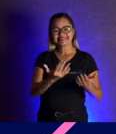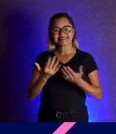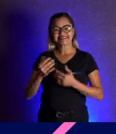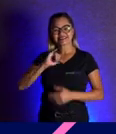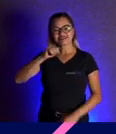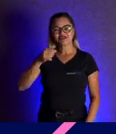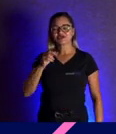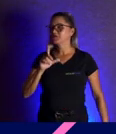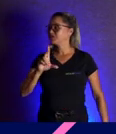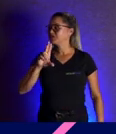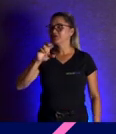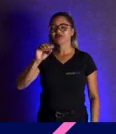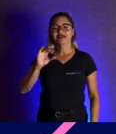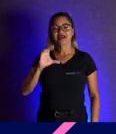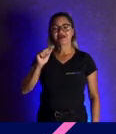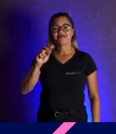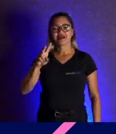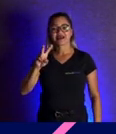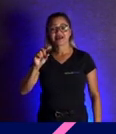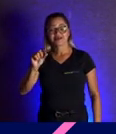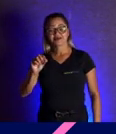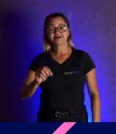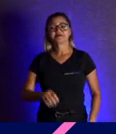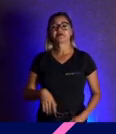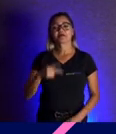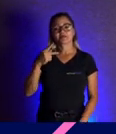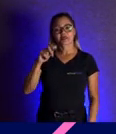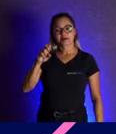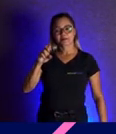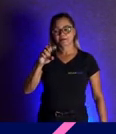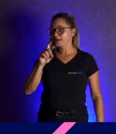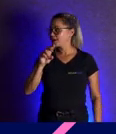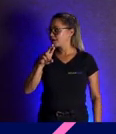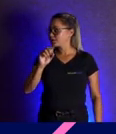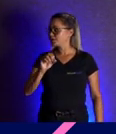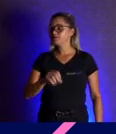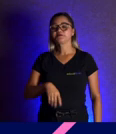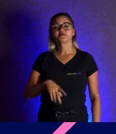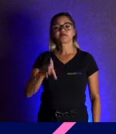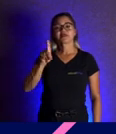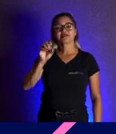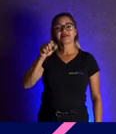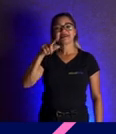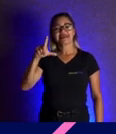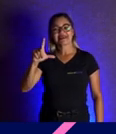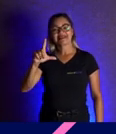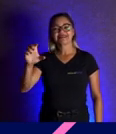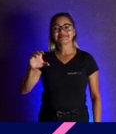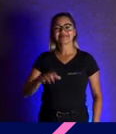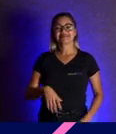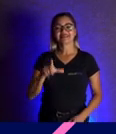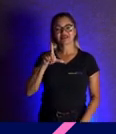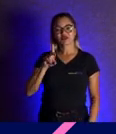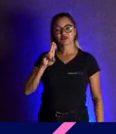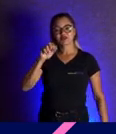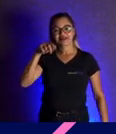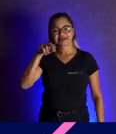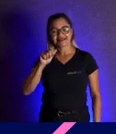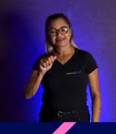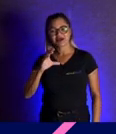Júlio Carvalho, Pedro Guimarães, Daniele Belo, Milena